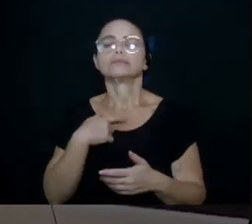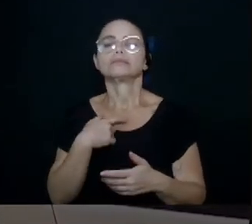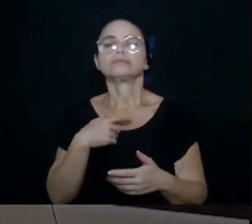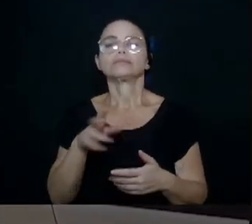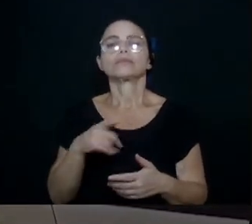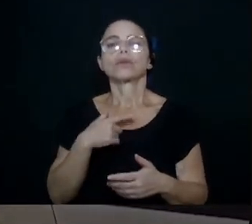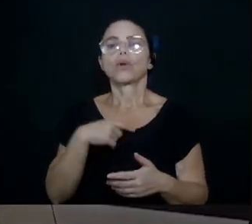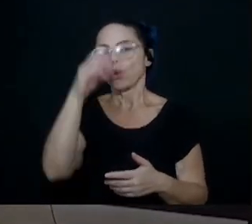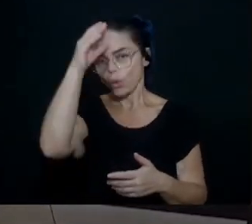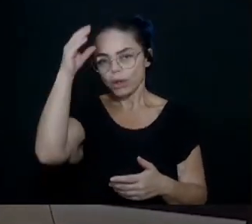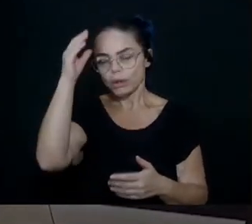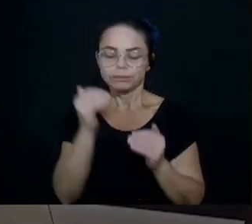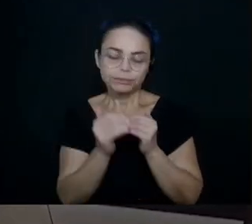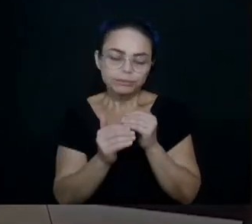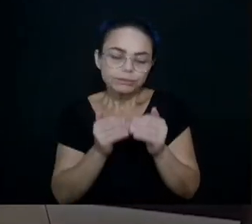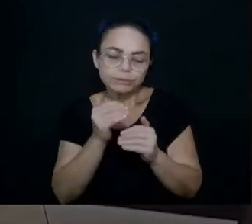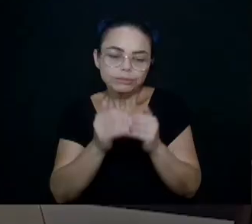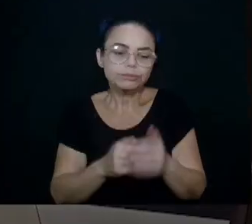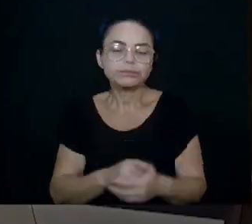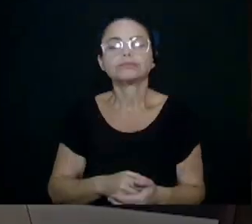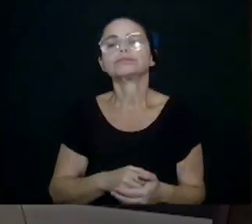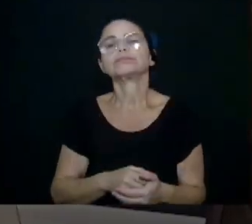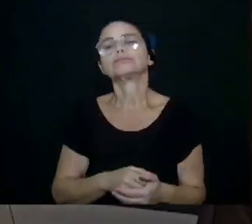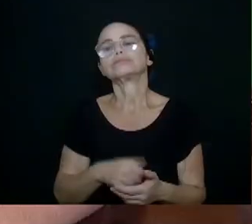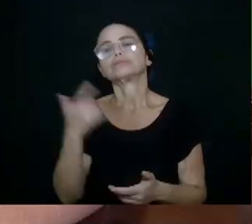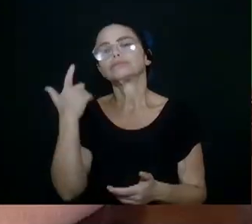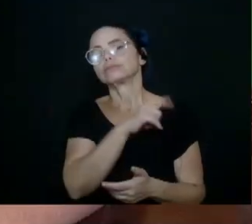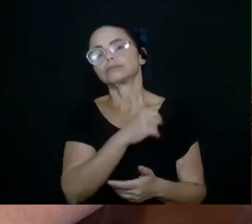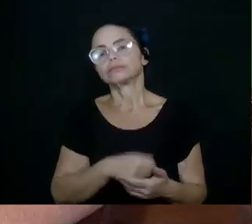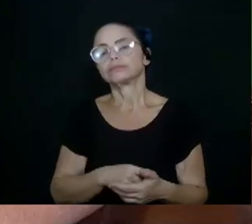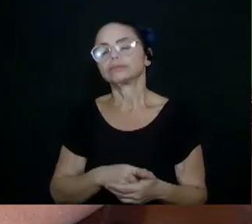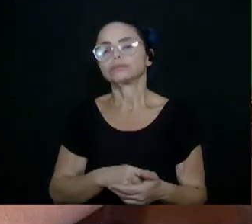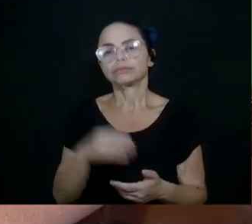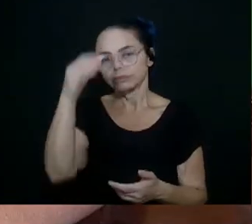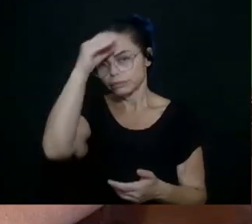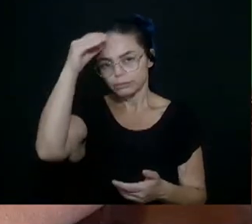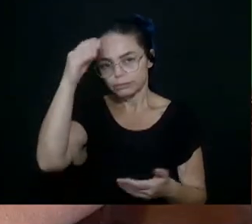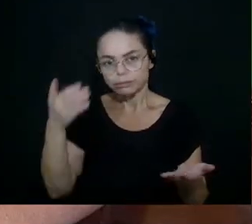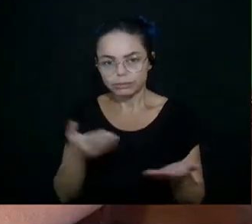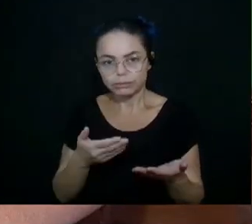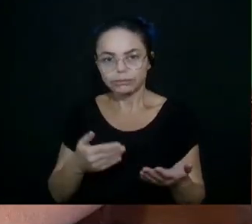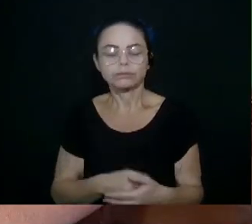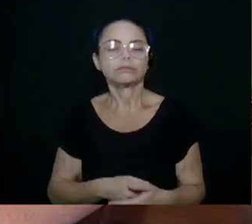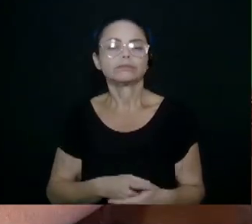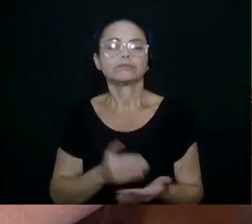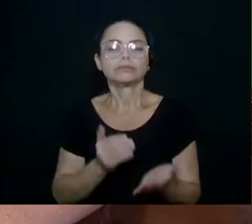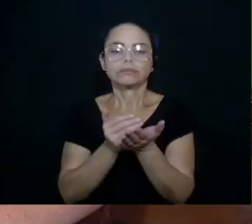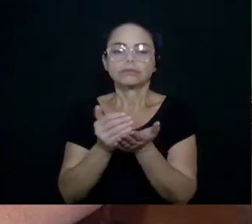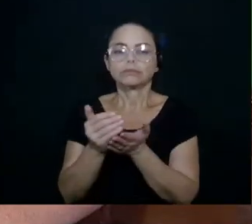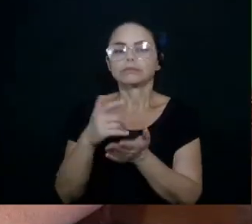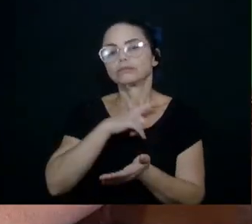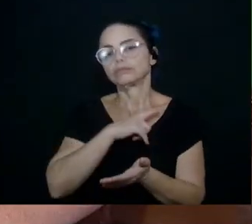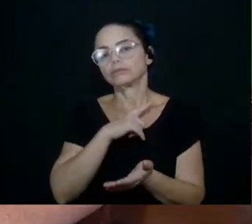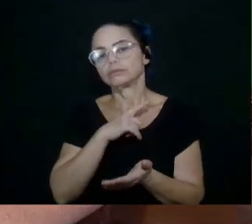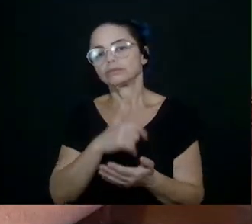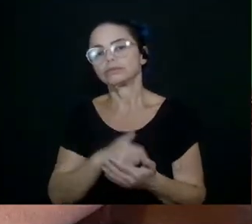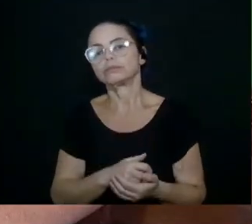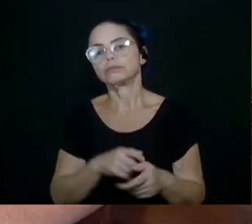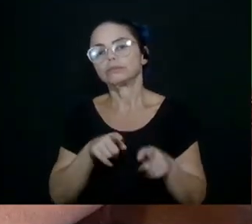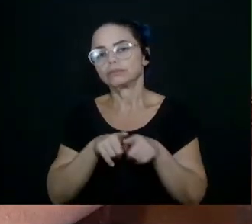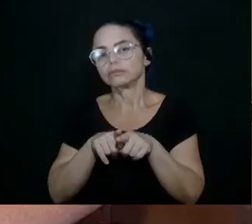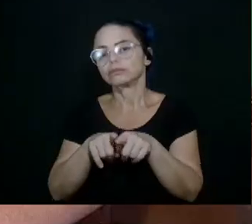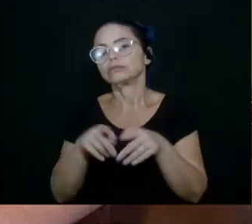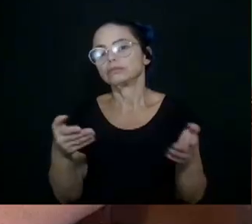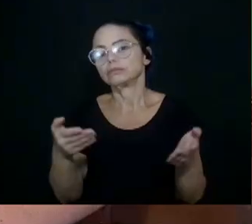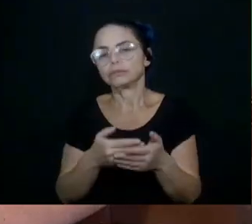passo a passo, mas foi assim que a gente conquistou nossa clientela hoje. Você inicialmente tinha esse sócio, hoje ele não é